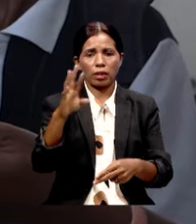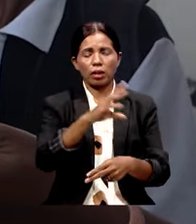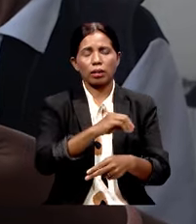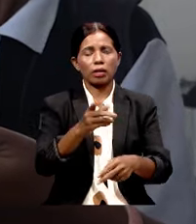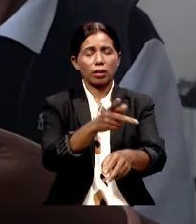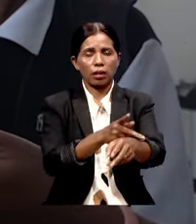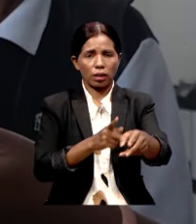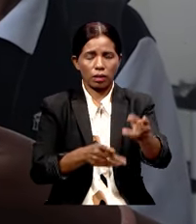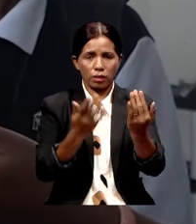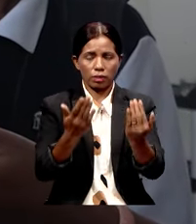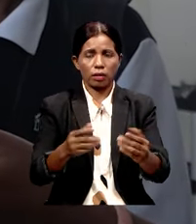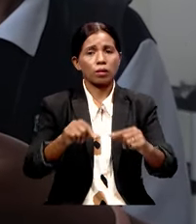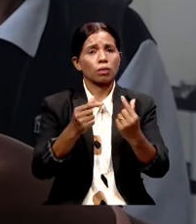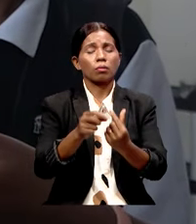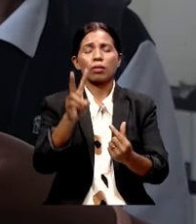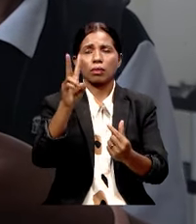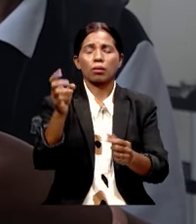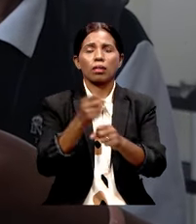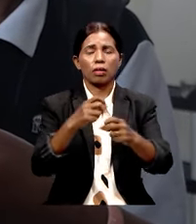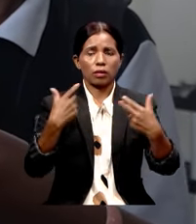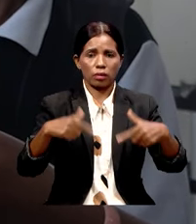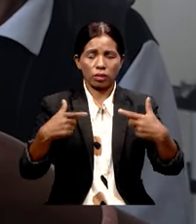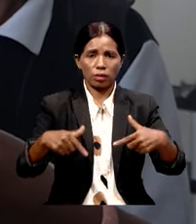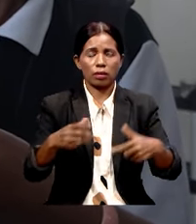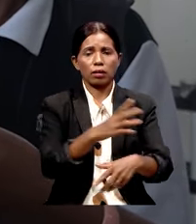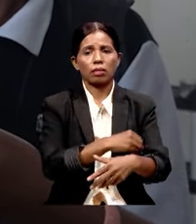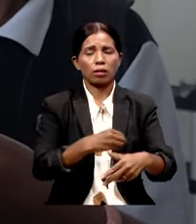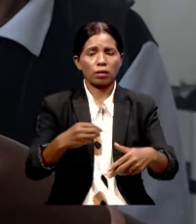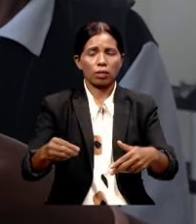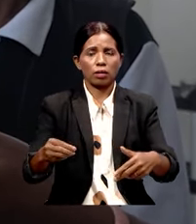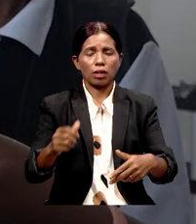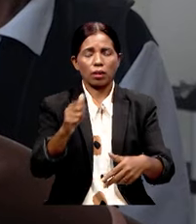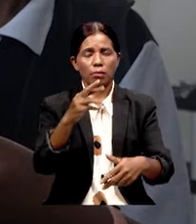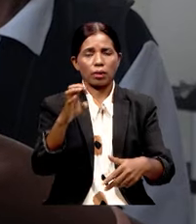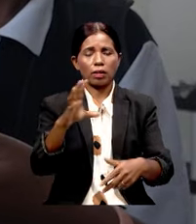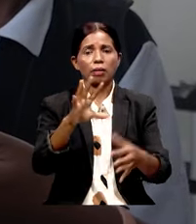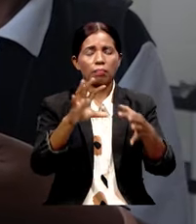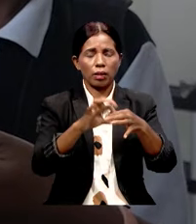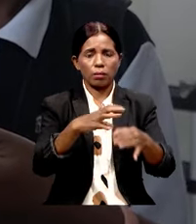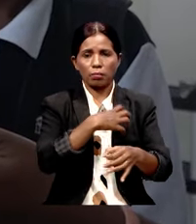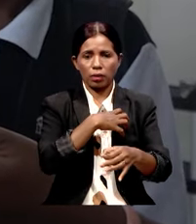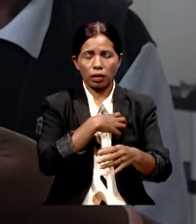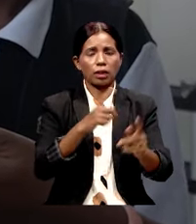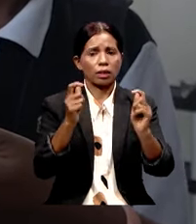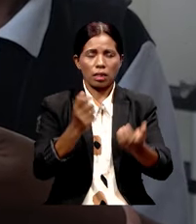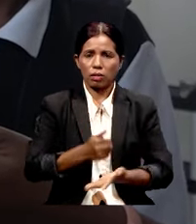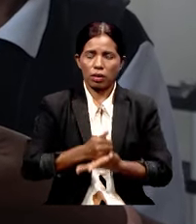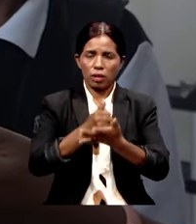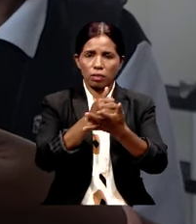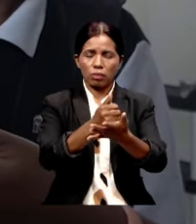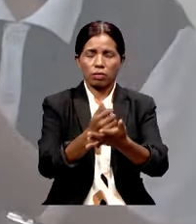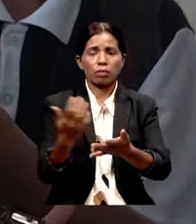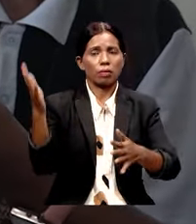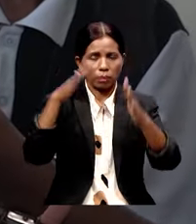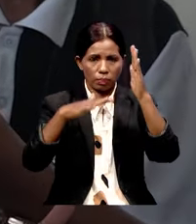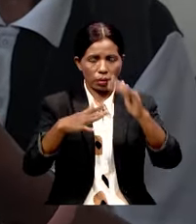cane grave. Grupo Rua Né halo assalto ba primeiro sargento Almeiro bem ira membro PNT ne tenta atua calma